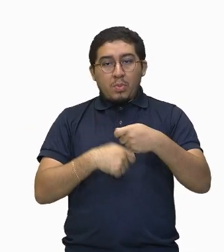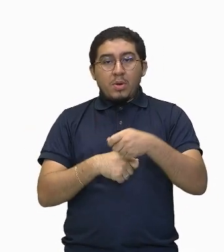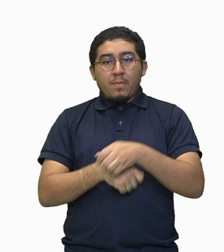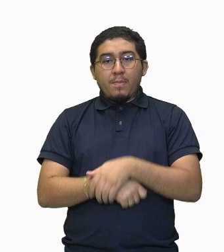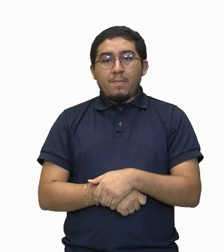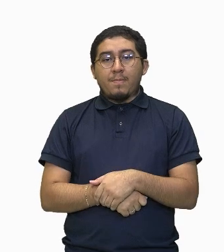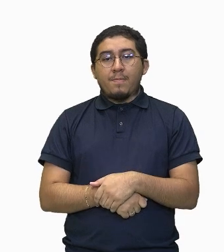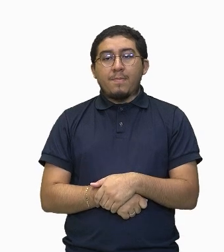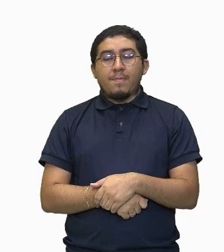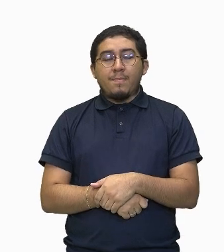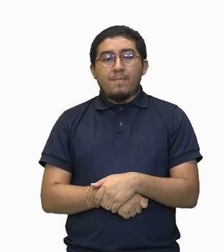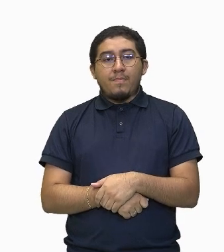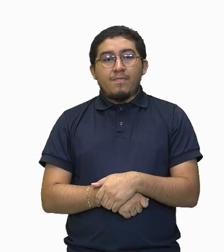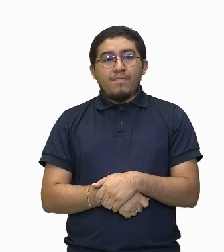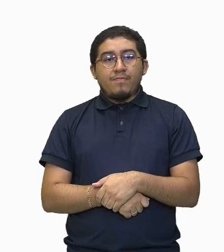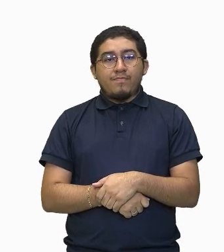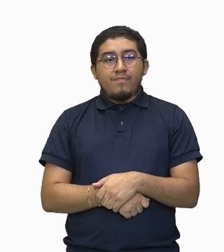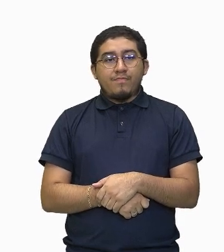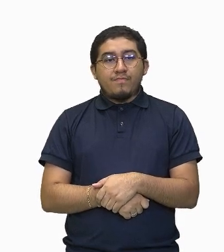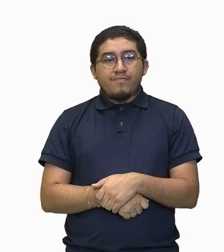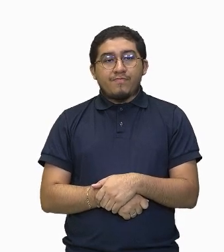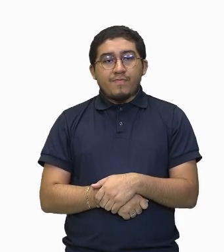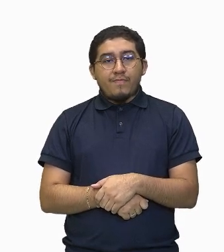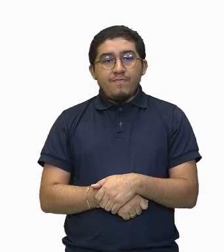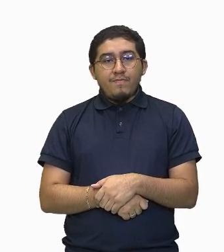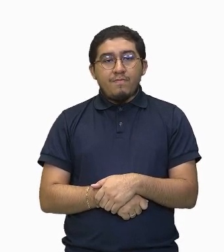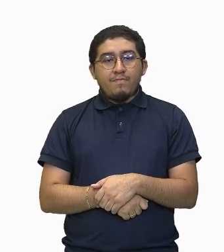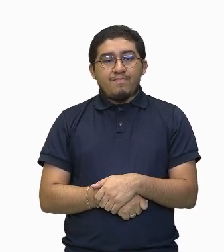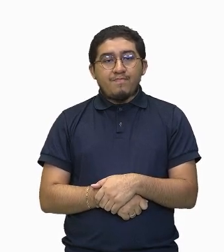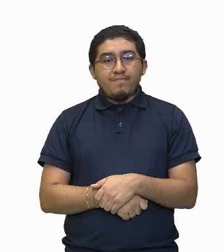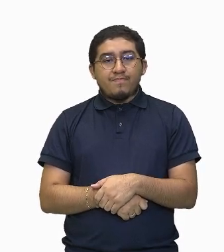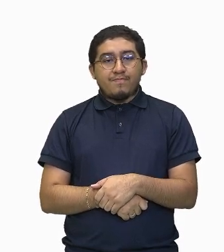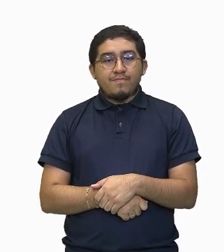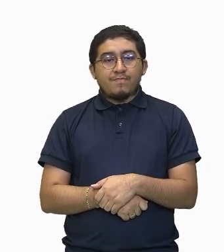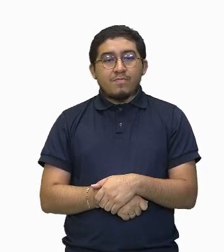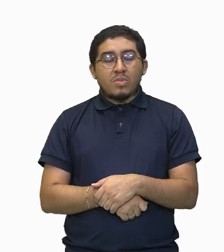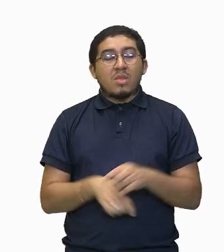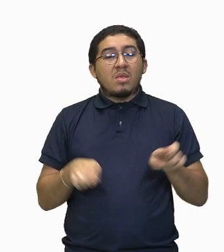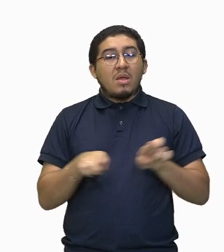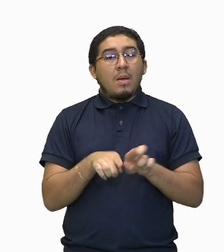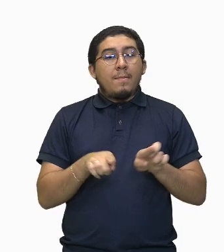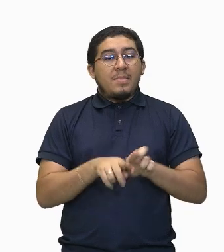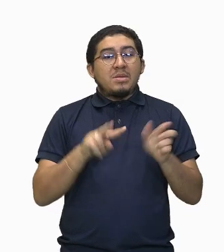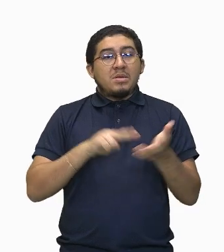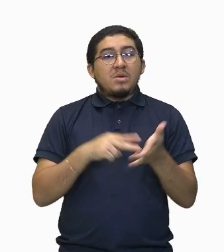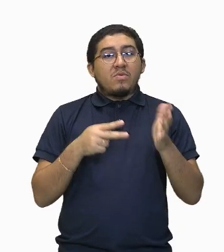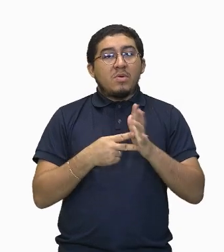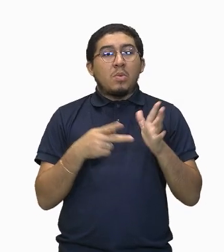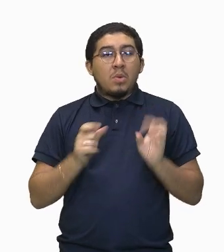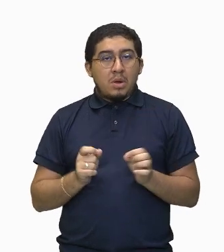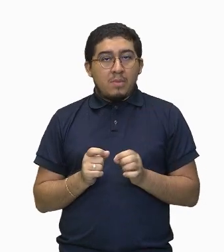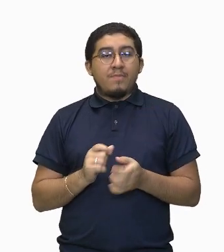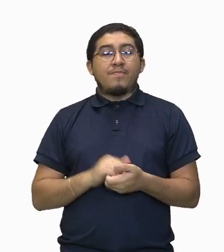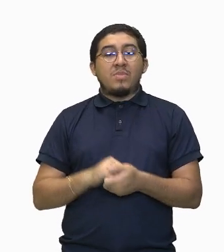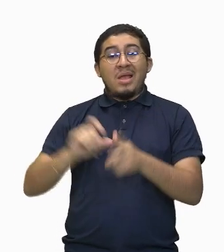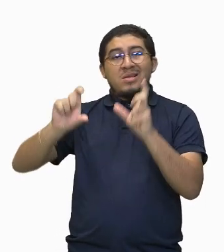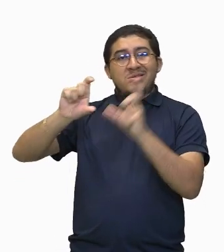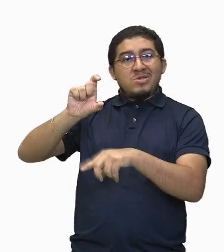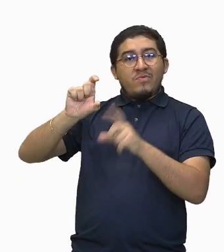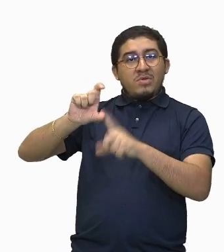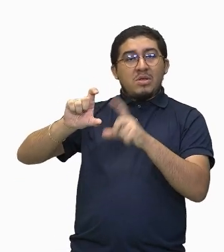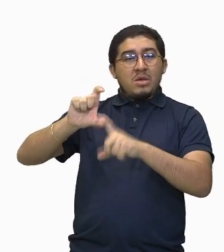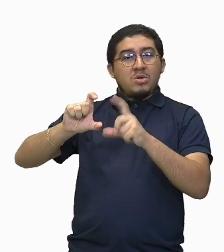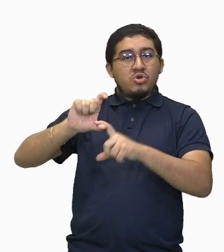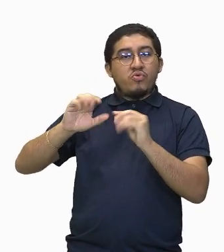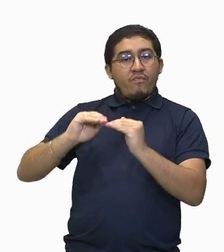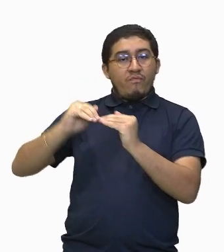A crise do petróleo, ela também vai fazer com que ocorra a crise da dívida externa na América Latina nos